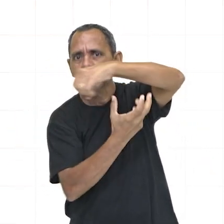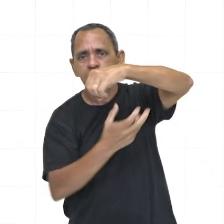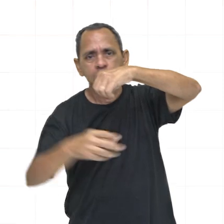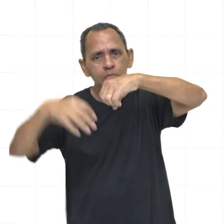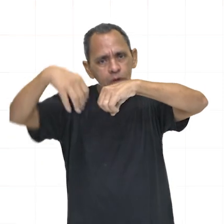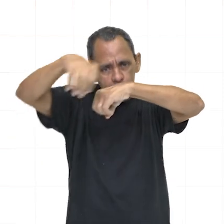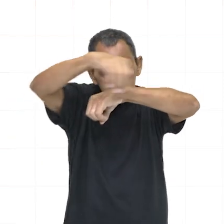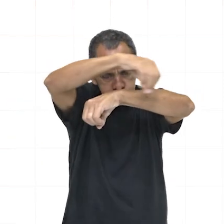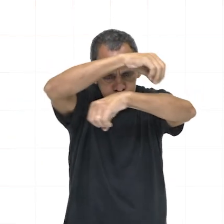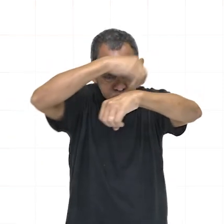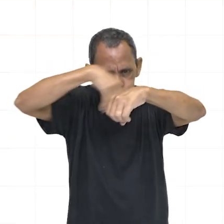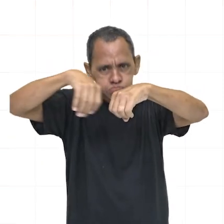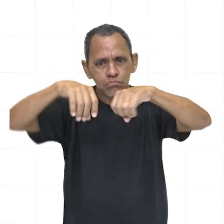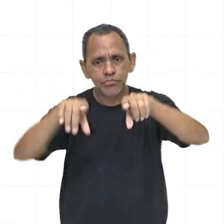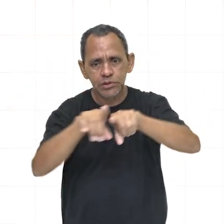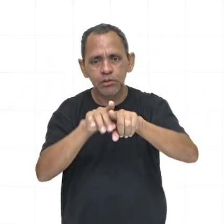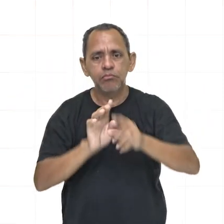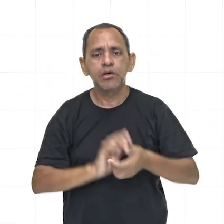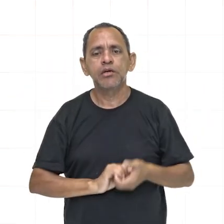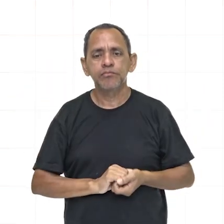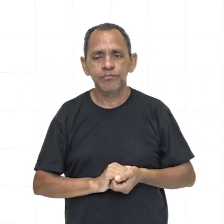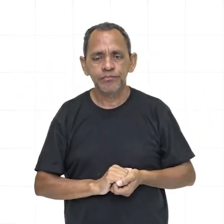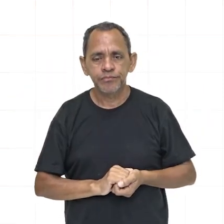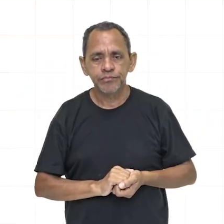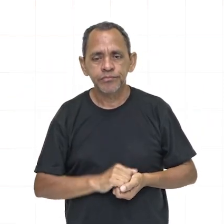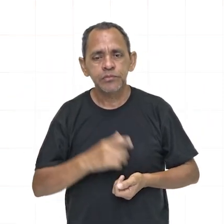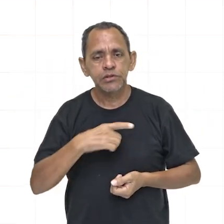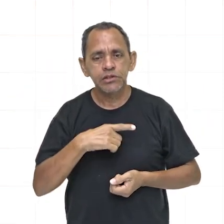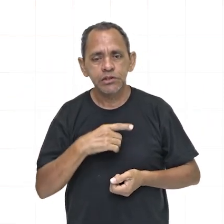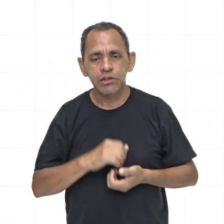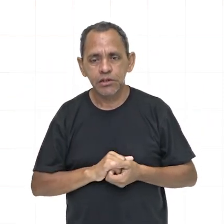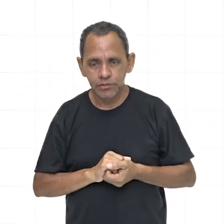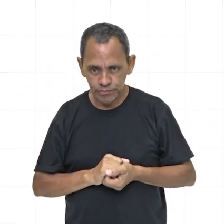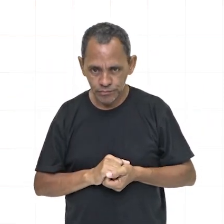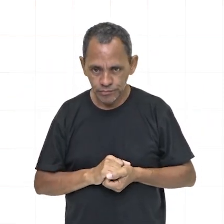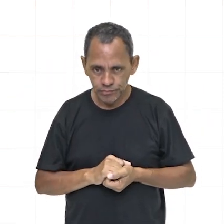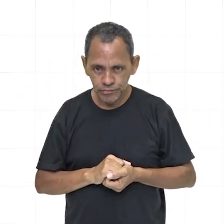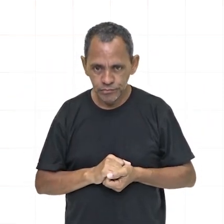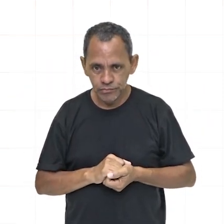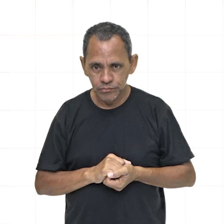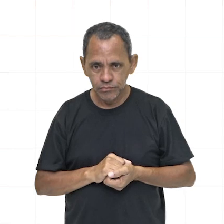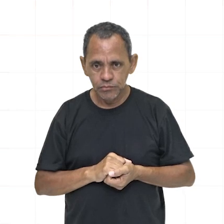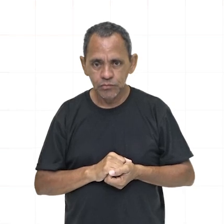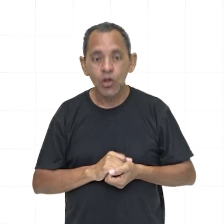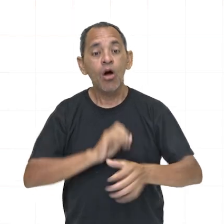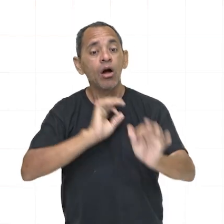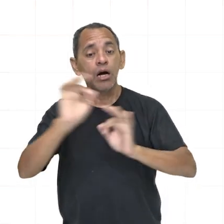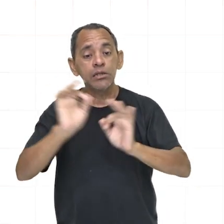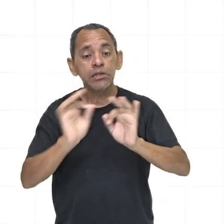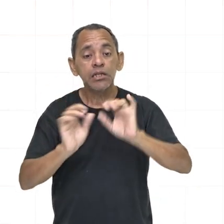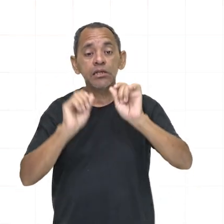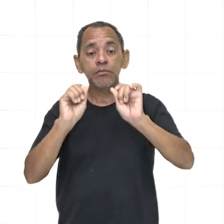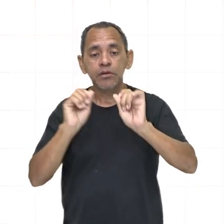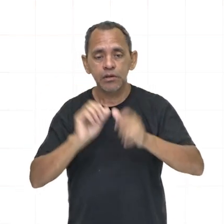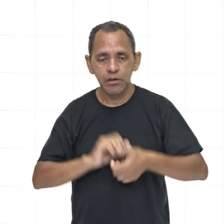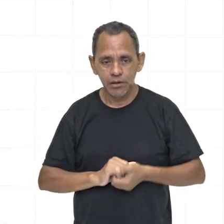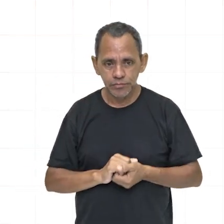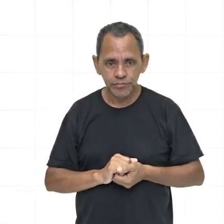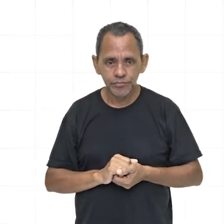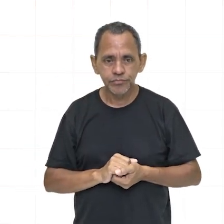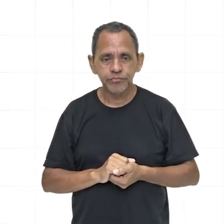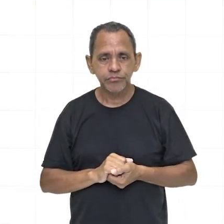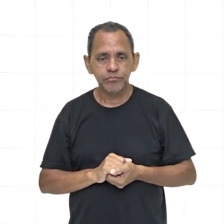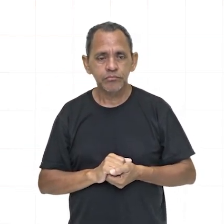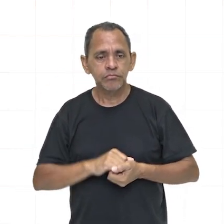organizadas. E sobre isso, me desculpem, sobre isso basta lembrar ou basta observar que nós vemos aí,